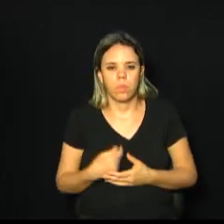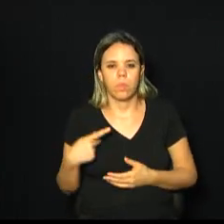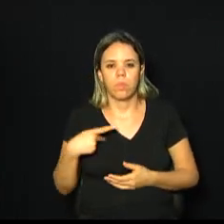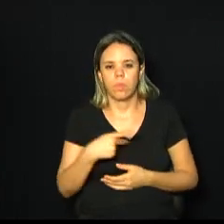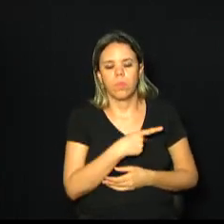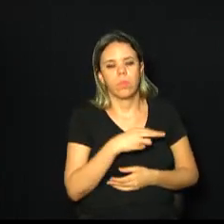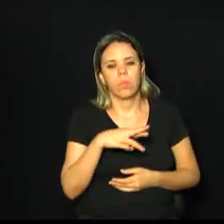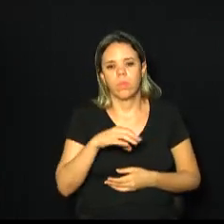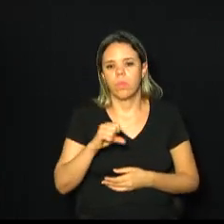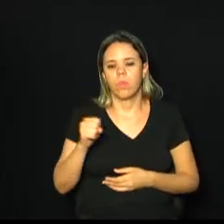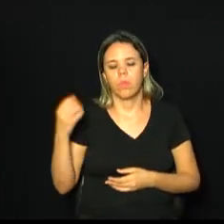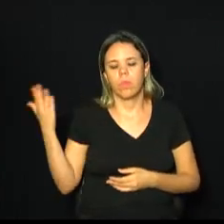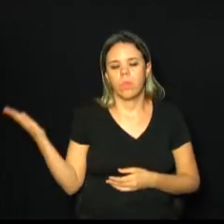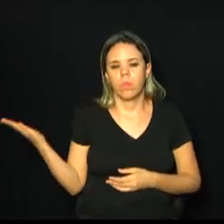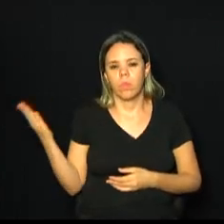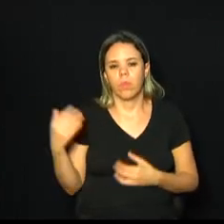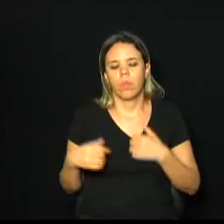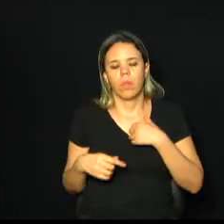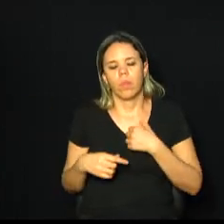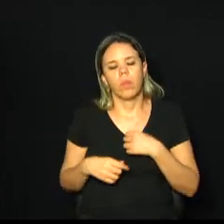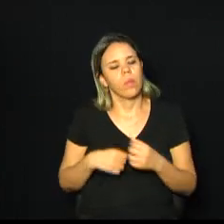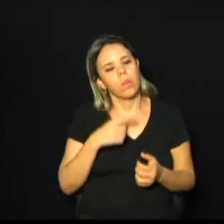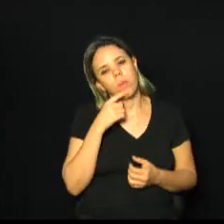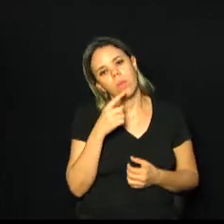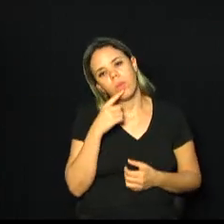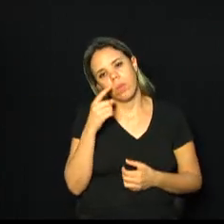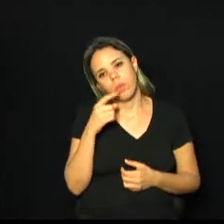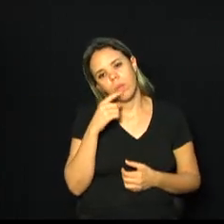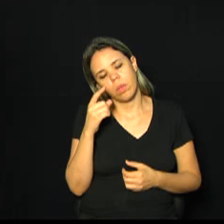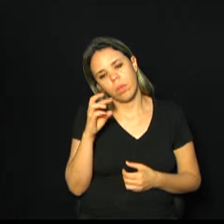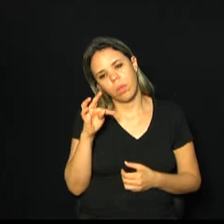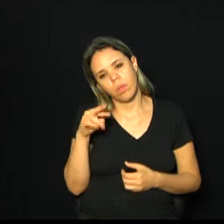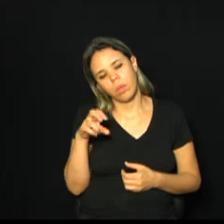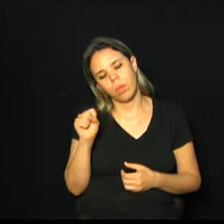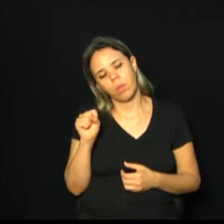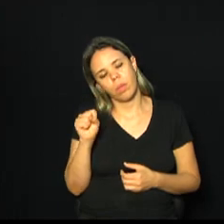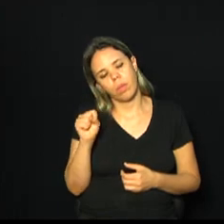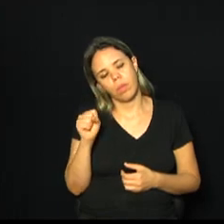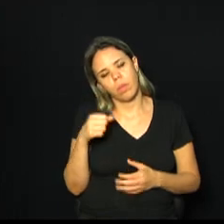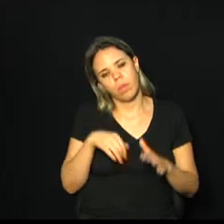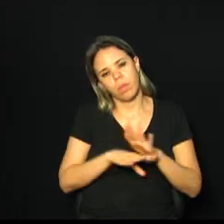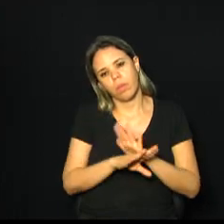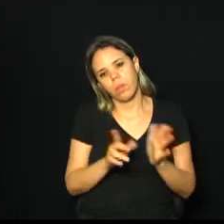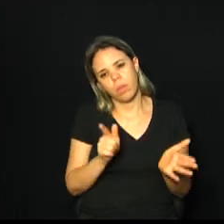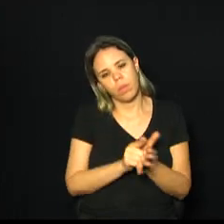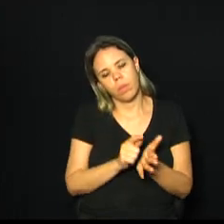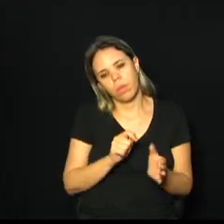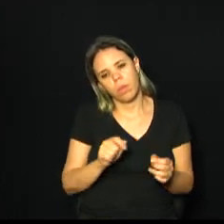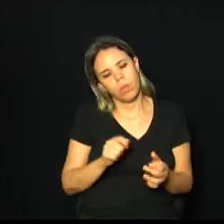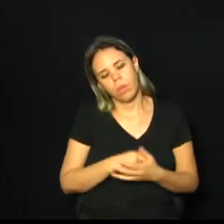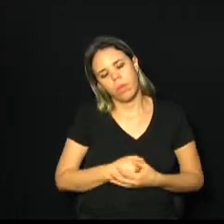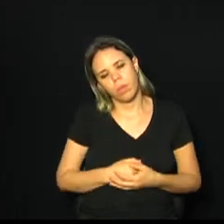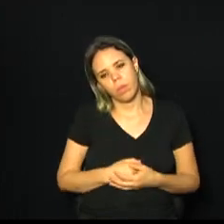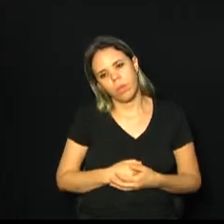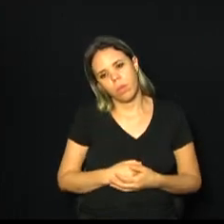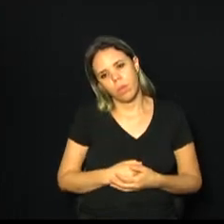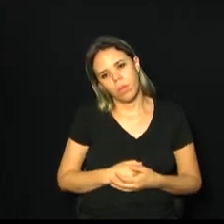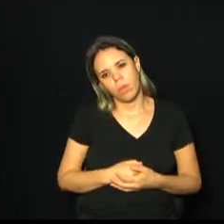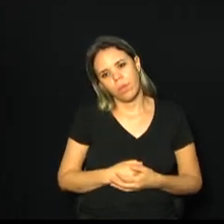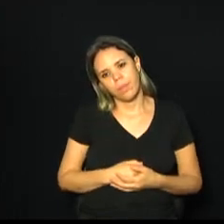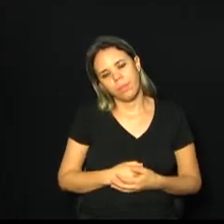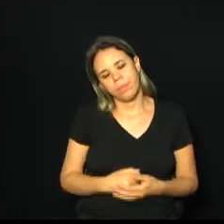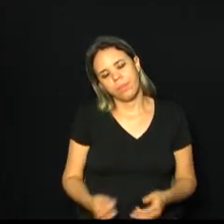Marcos. Eduardo Magoga, Cristiano. Eu não posso fazer isso e guardar. Queime isso aqui também.